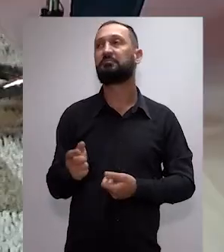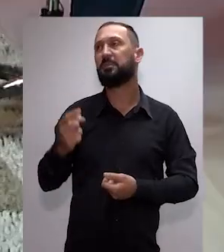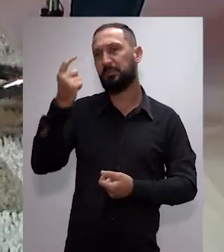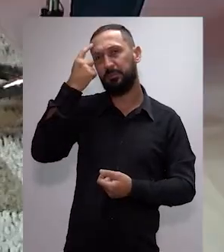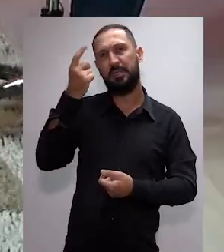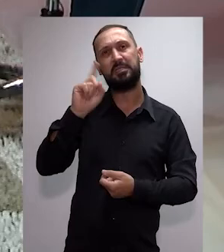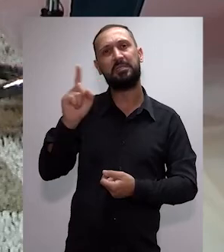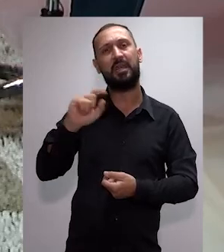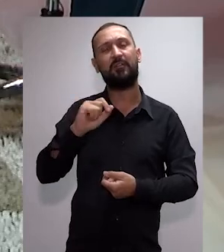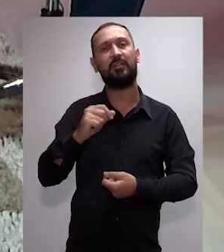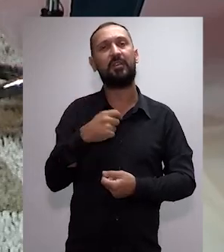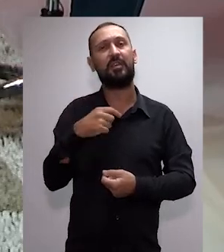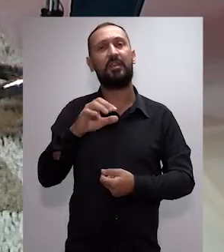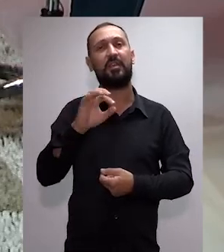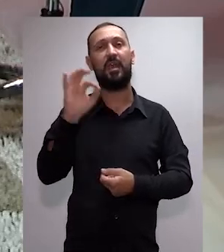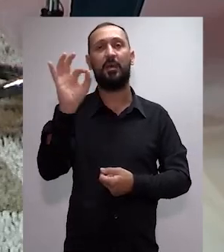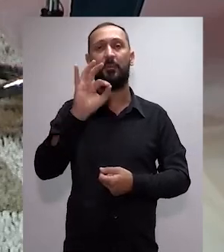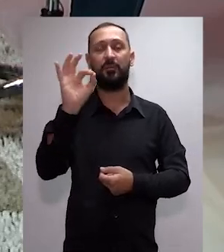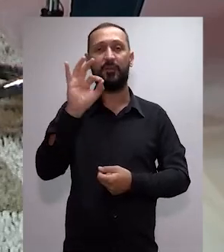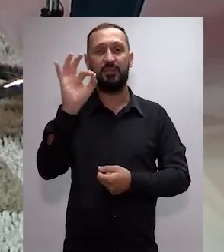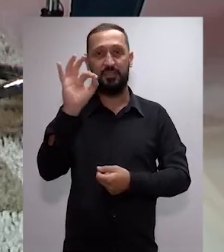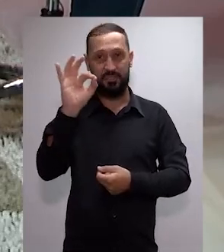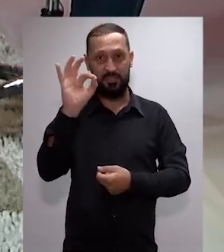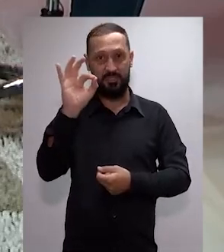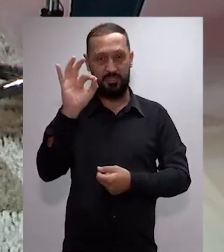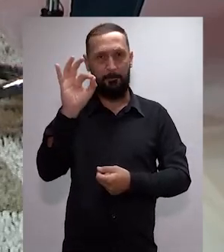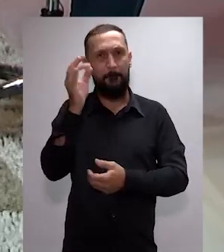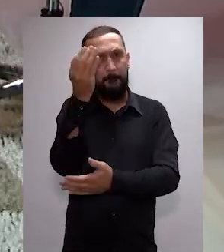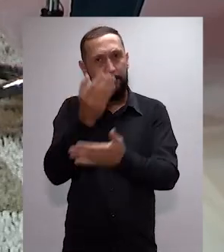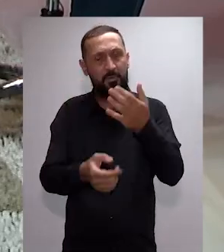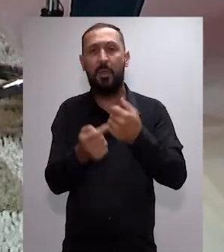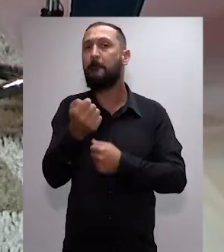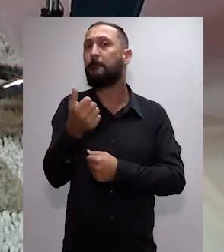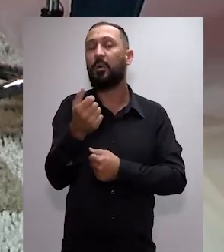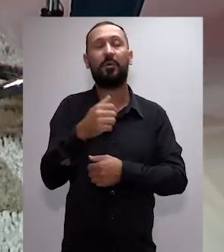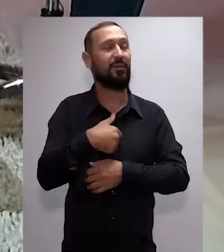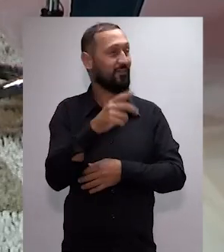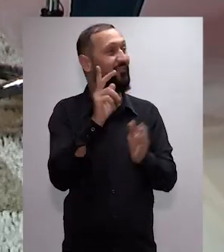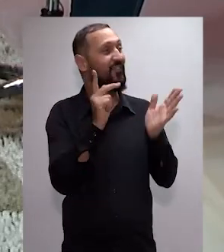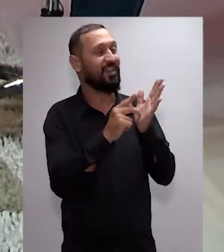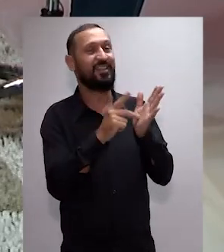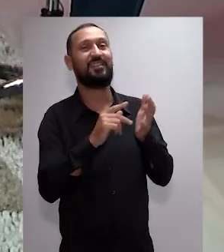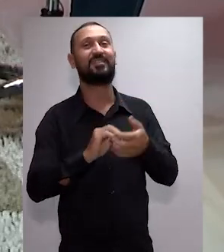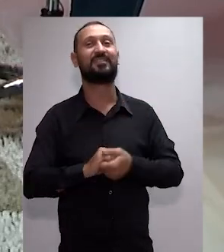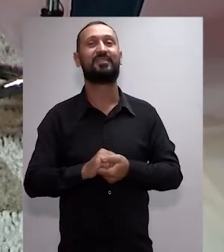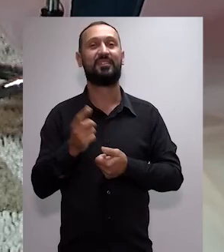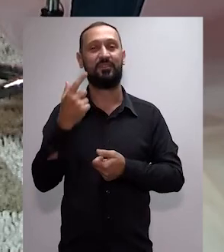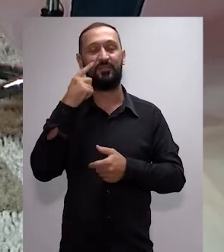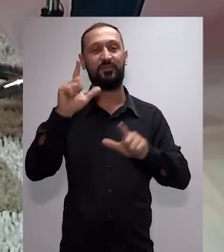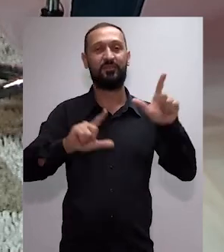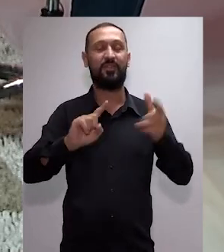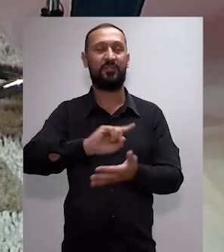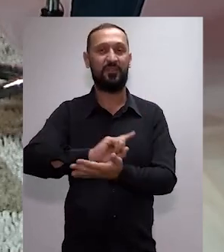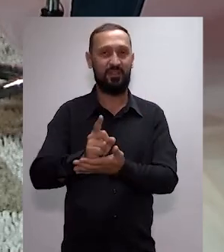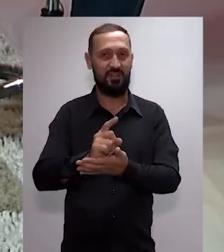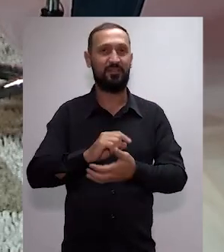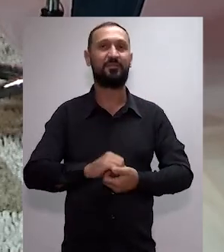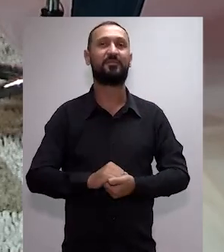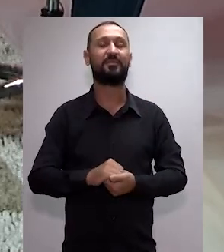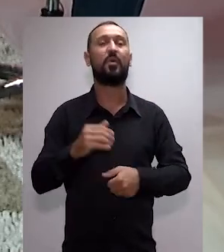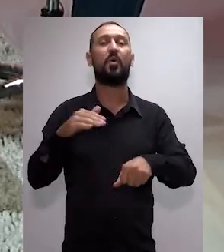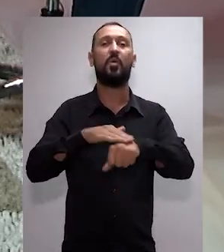Dionis, eu não imaginava que o índice de reprovação fosse tão baixo. Que bom saber disso. É verdade. E esse foi mais